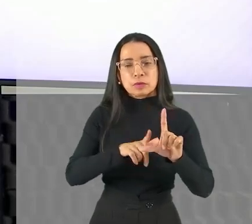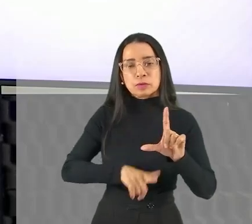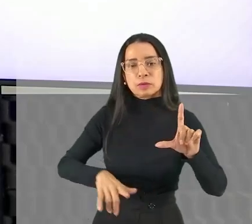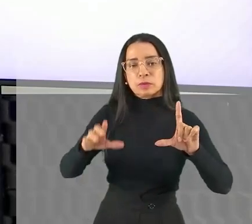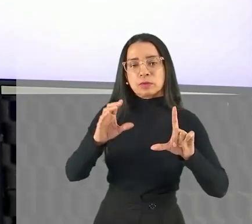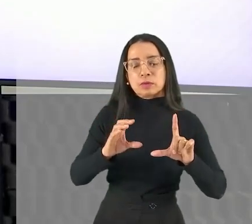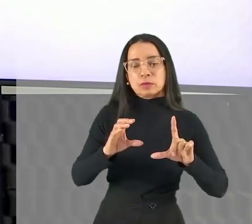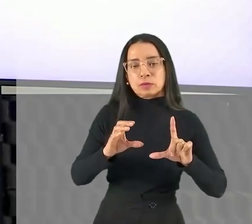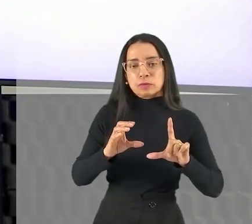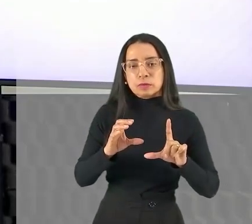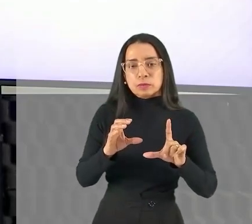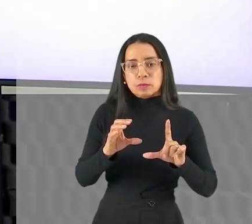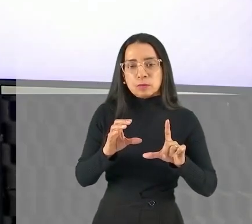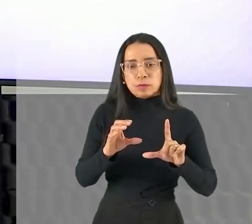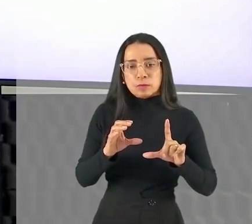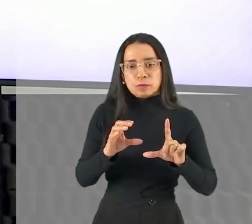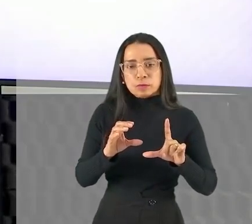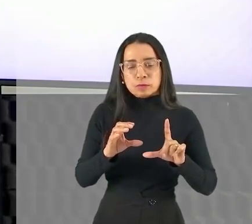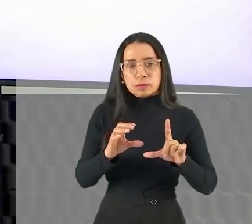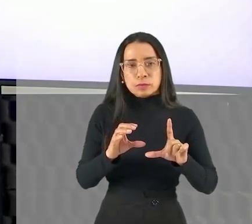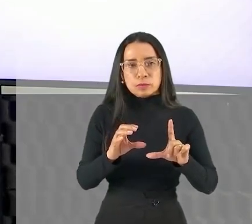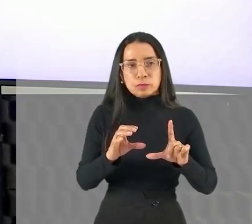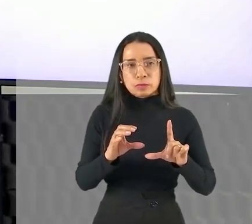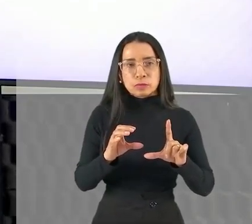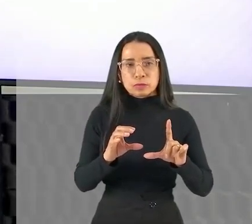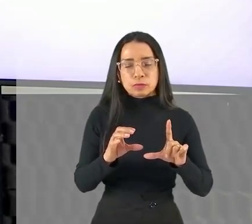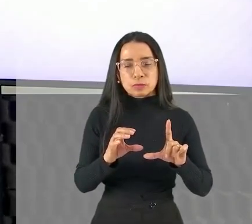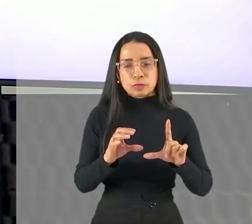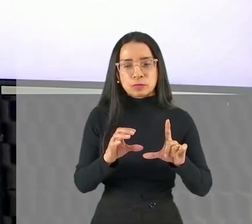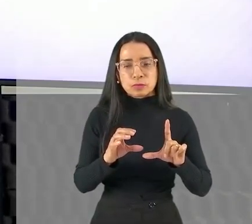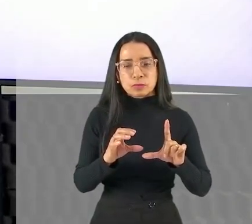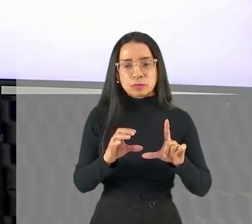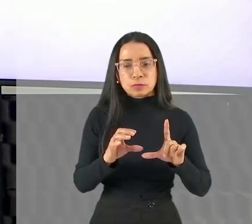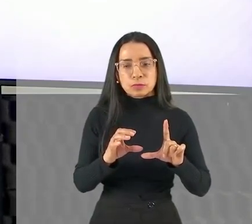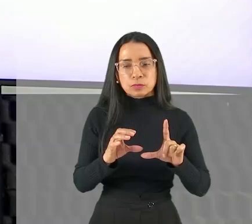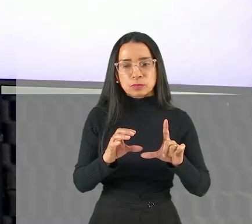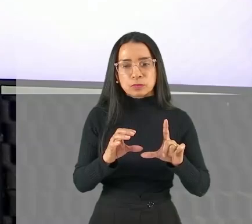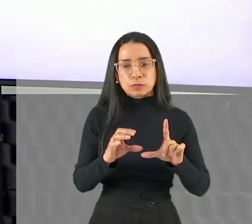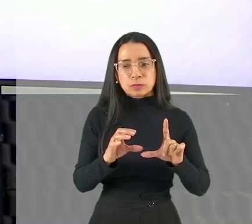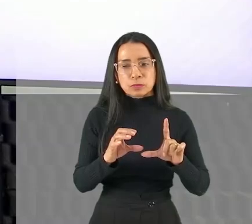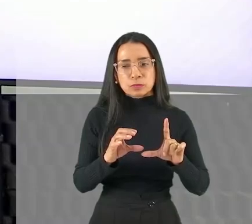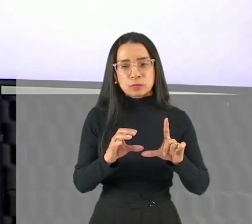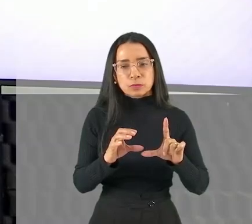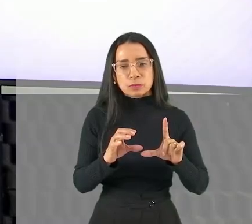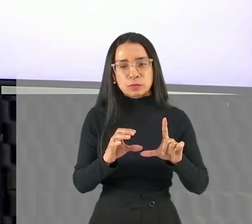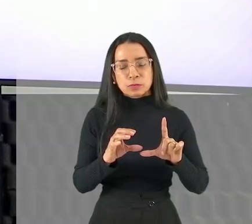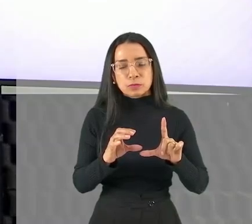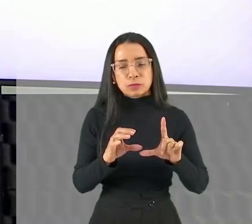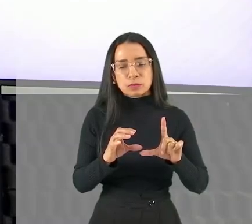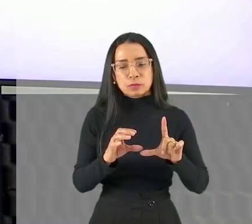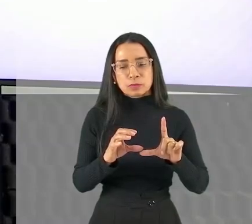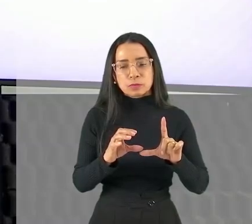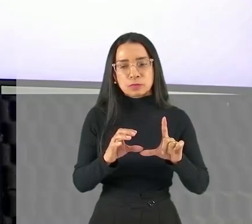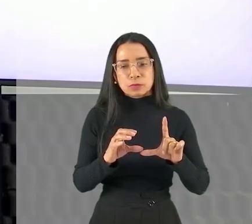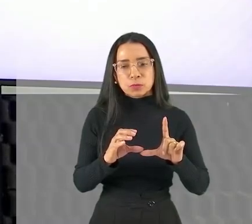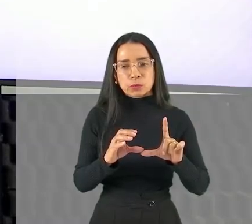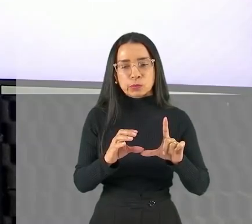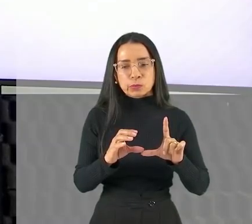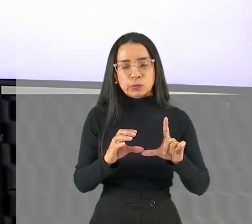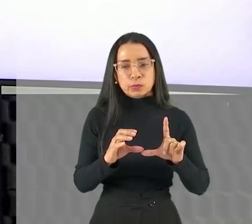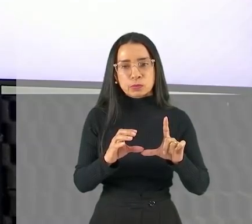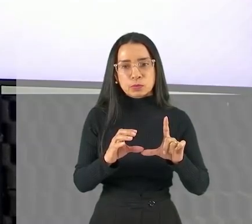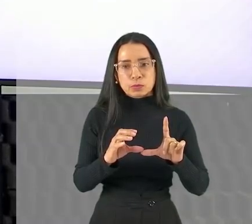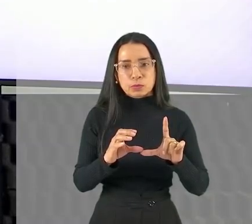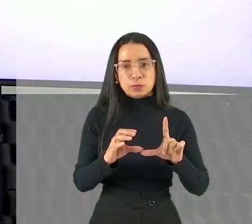o leitor, para os leitores, adotarem uma postura crítica em relação às